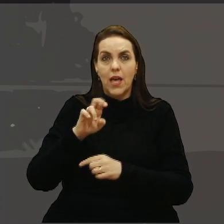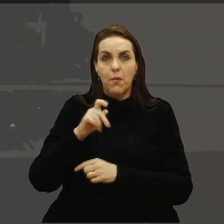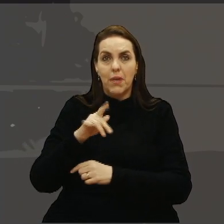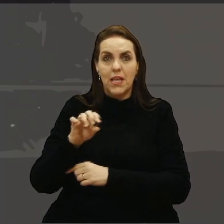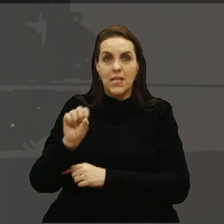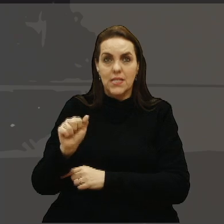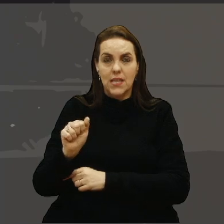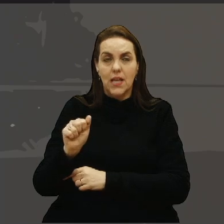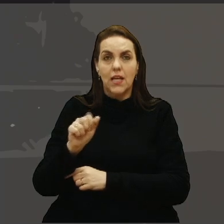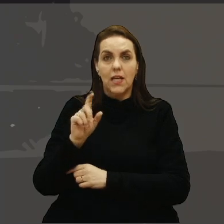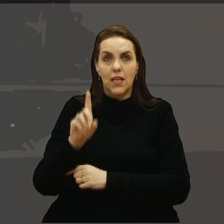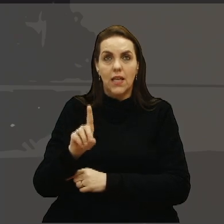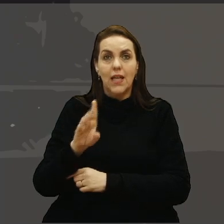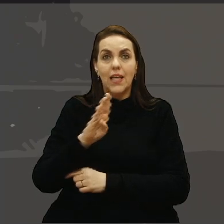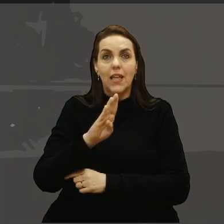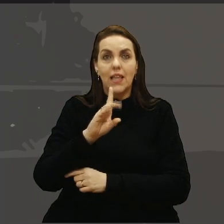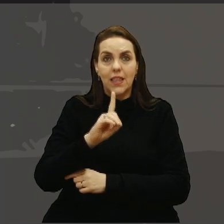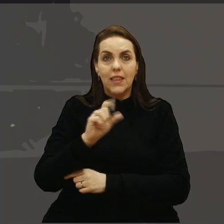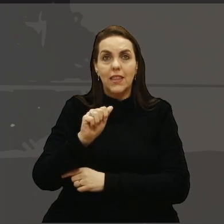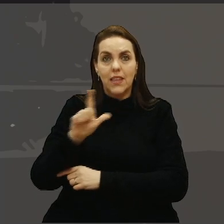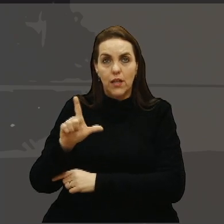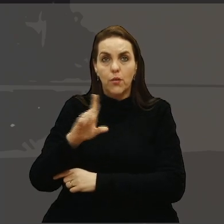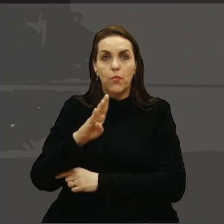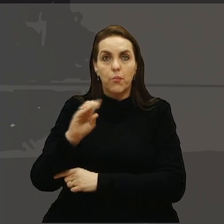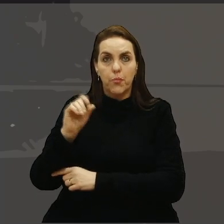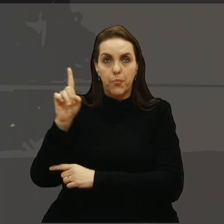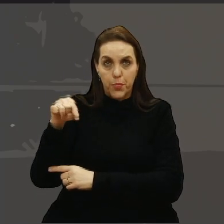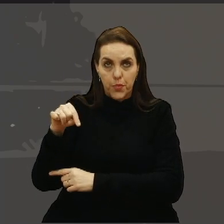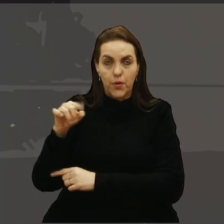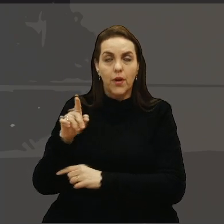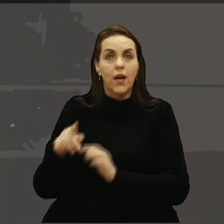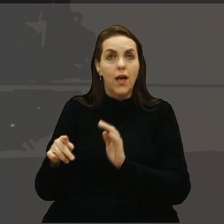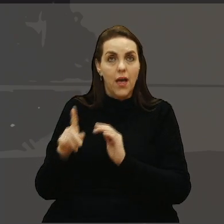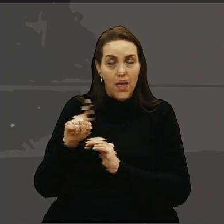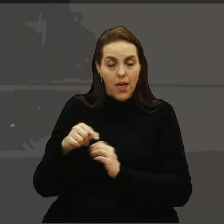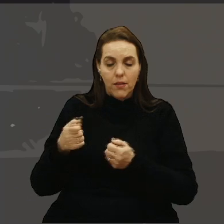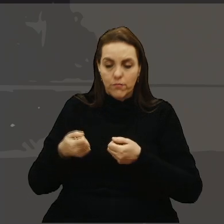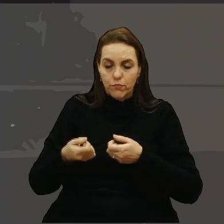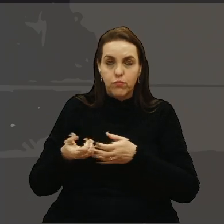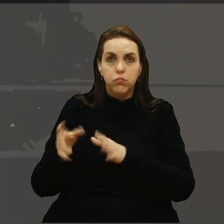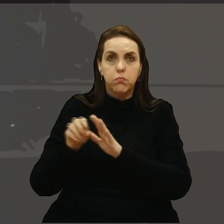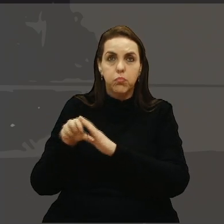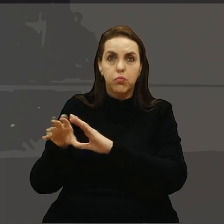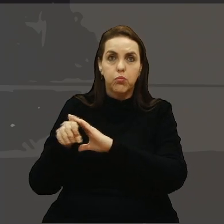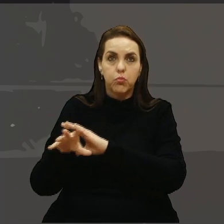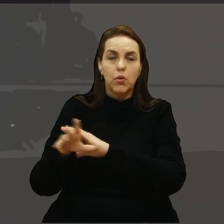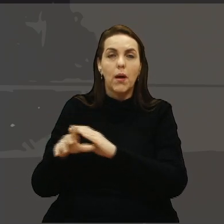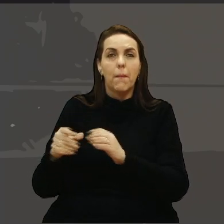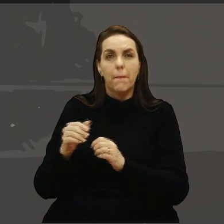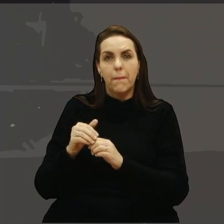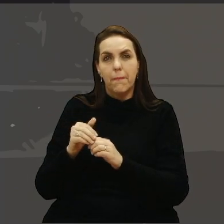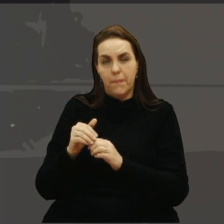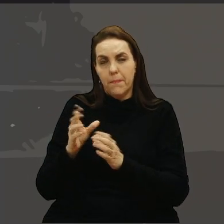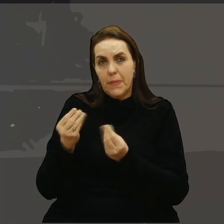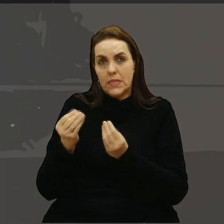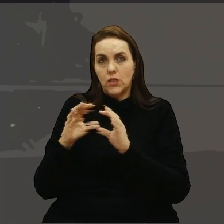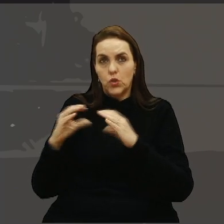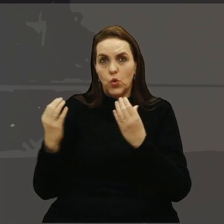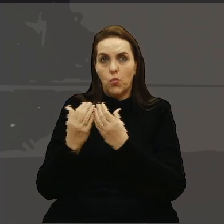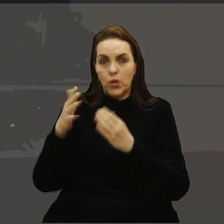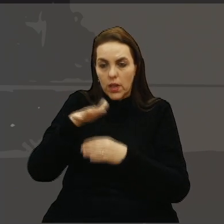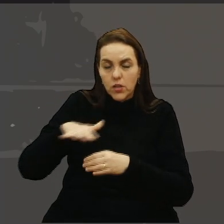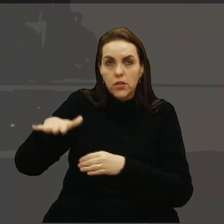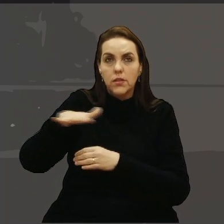BO, da Ubó, aonde que abastece boa parte aí da nossa comunidade